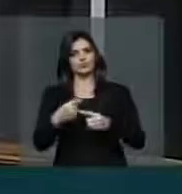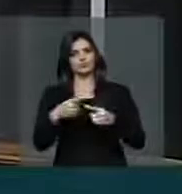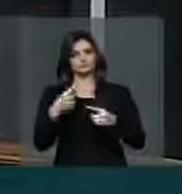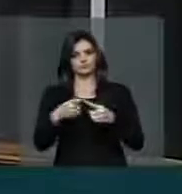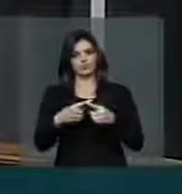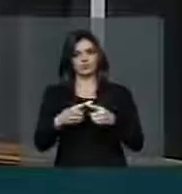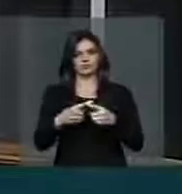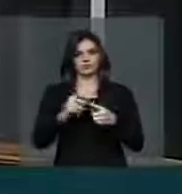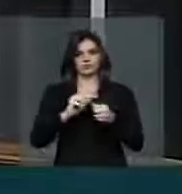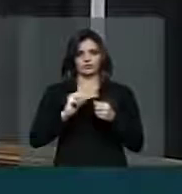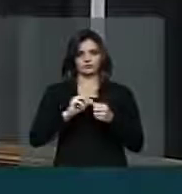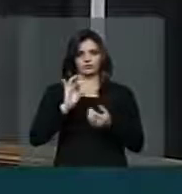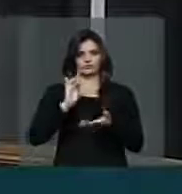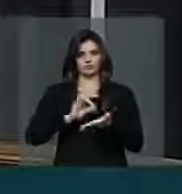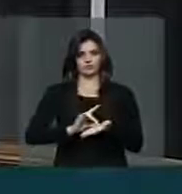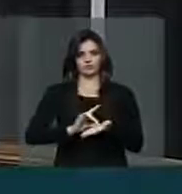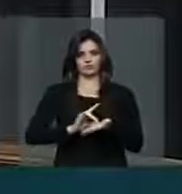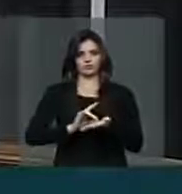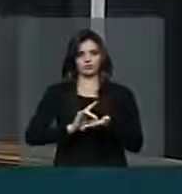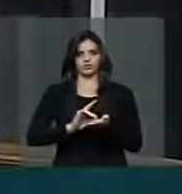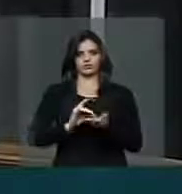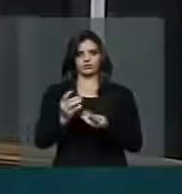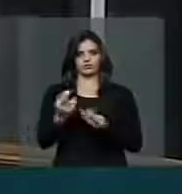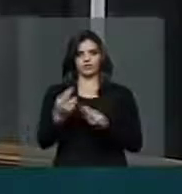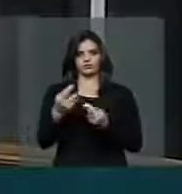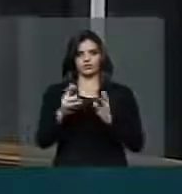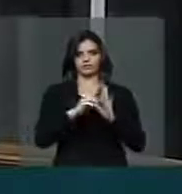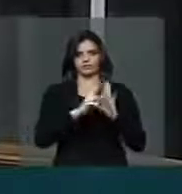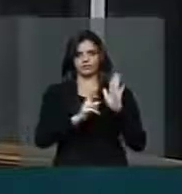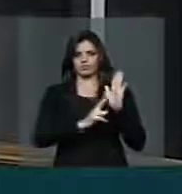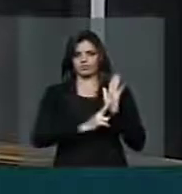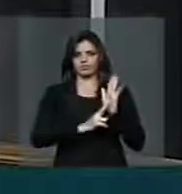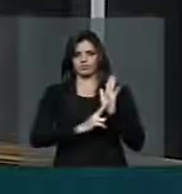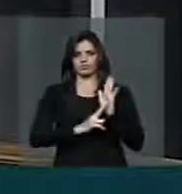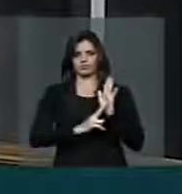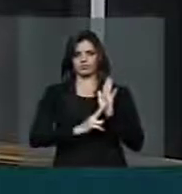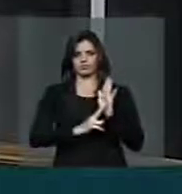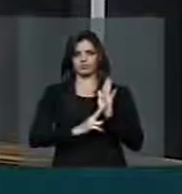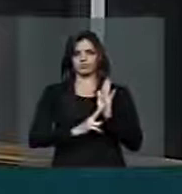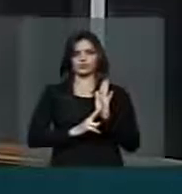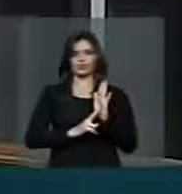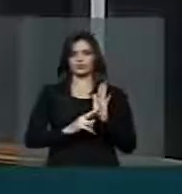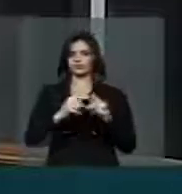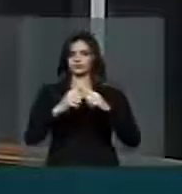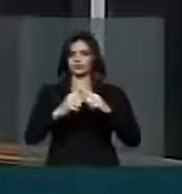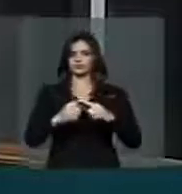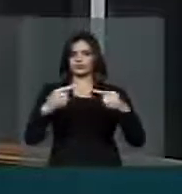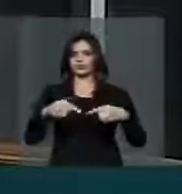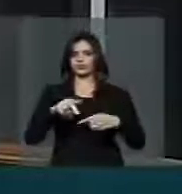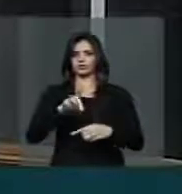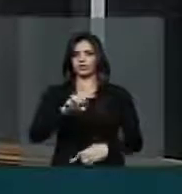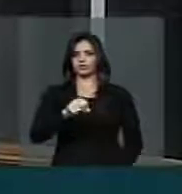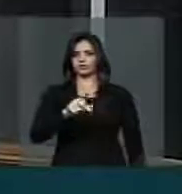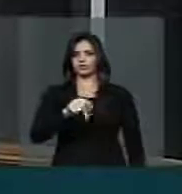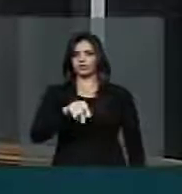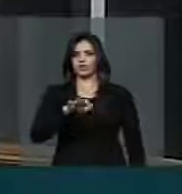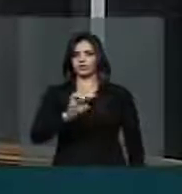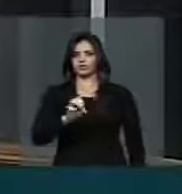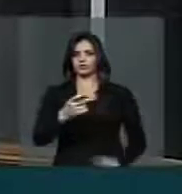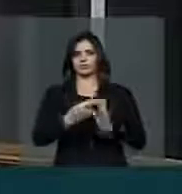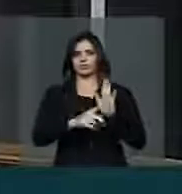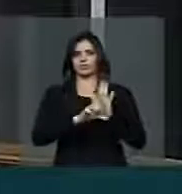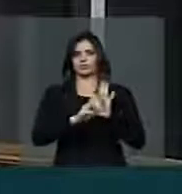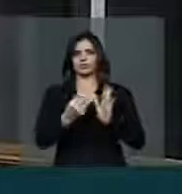de fazer valer, como previsto pelo regimento, o critério de desempate da votação do PL